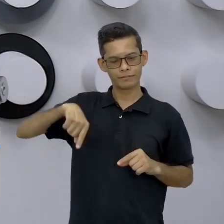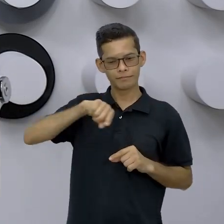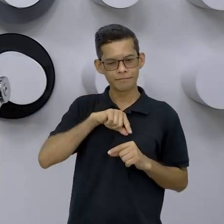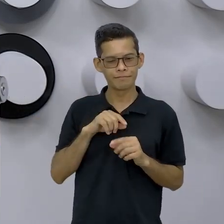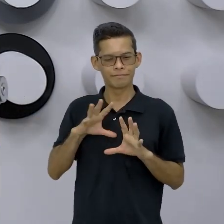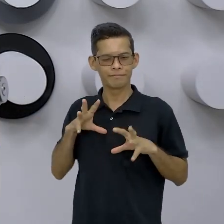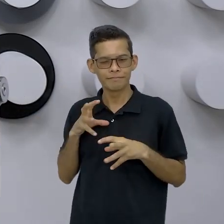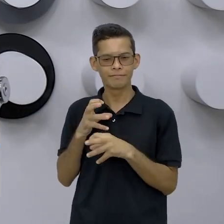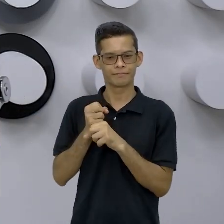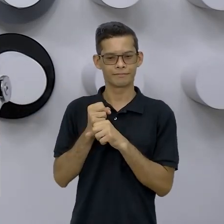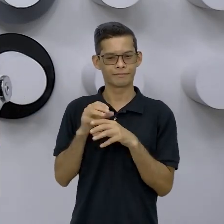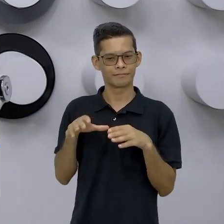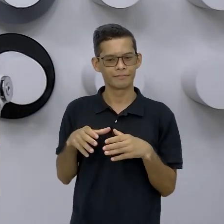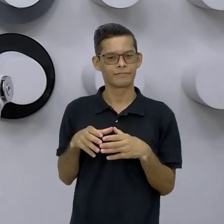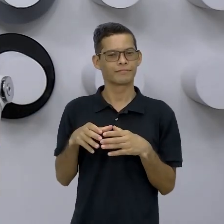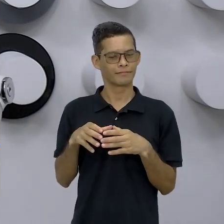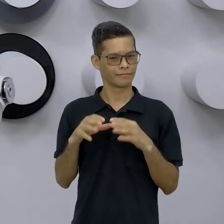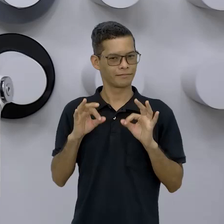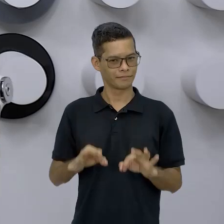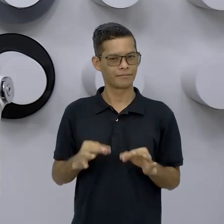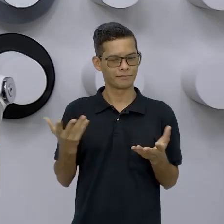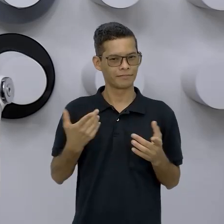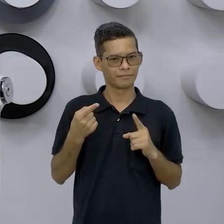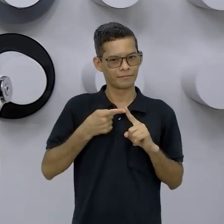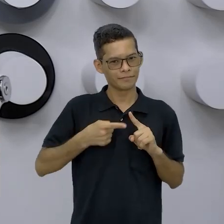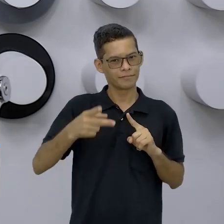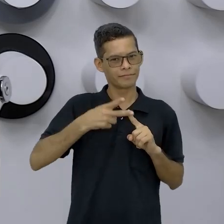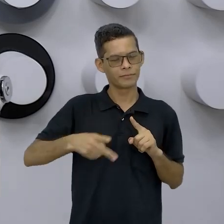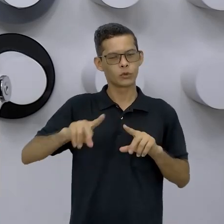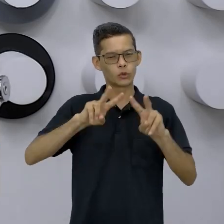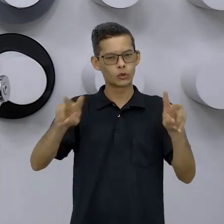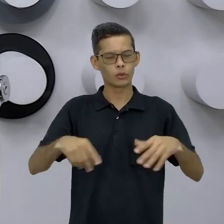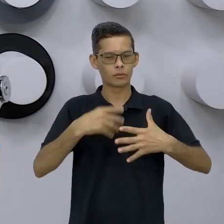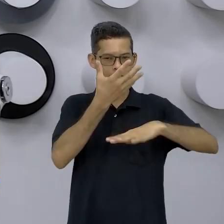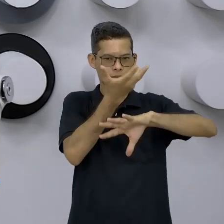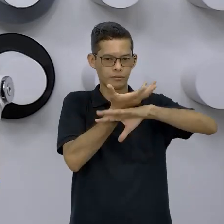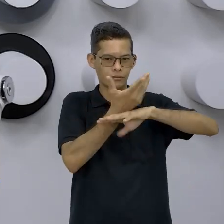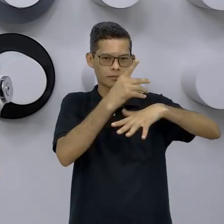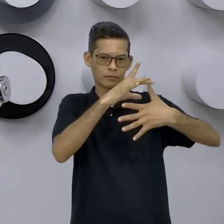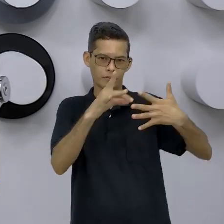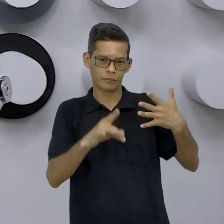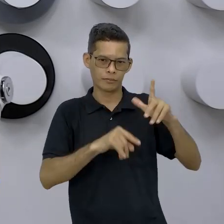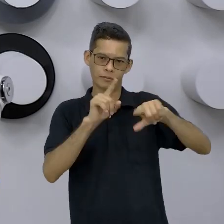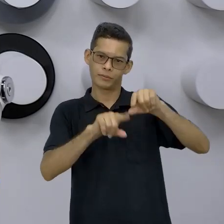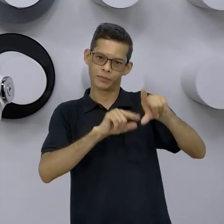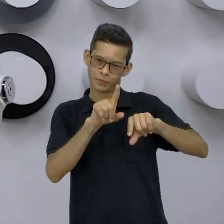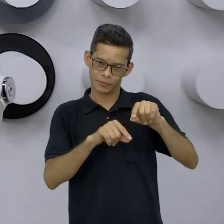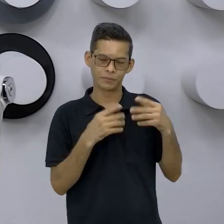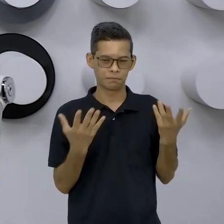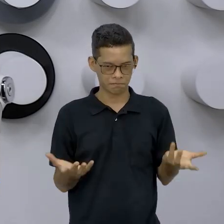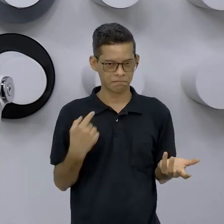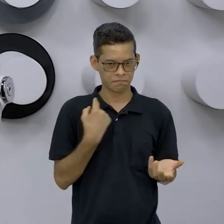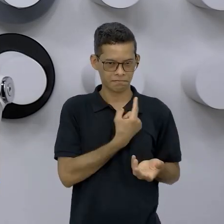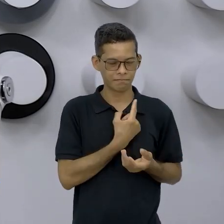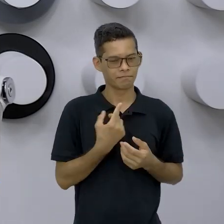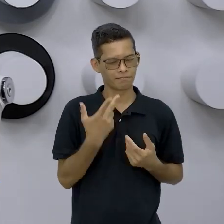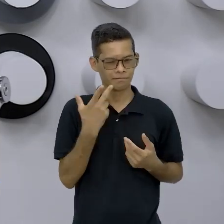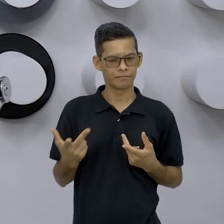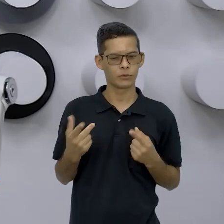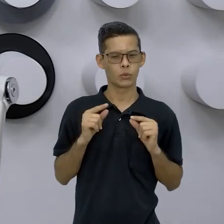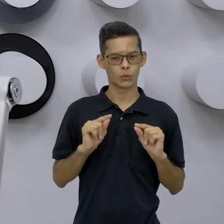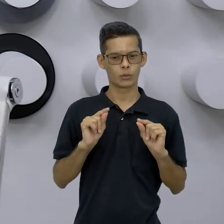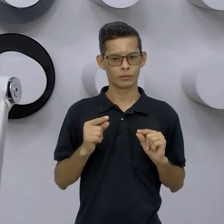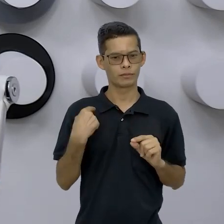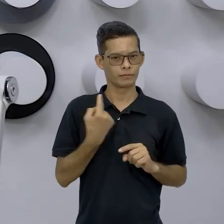A gente aqui nessa jornada dos itinerários formativos do novo ensino médio. Falando nisso, né? A